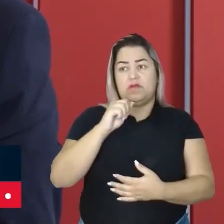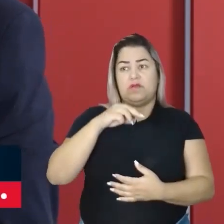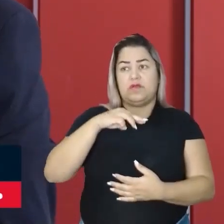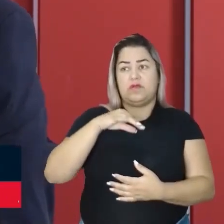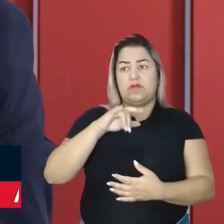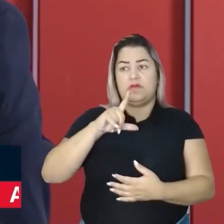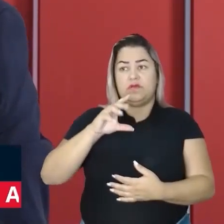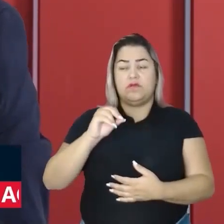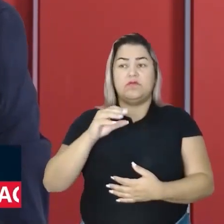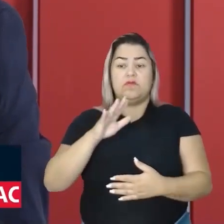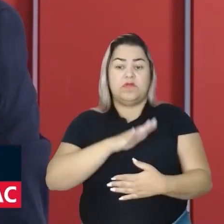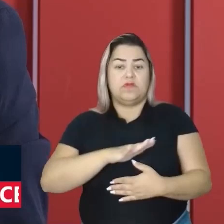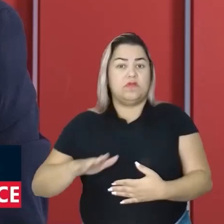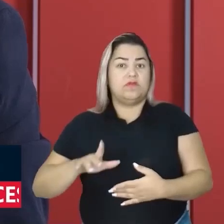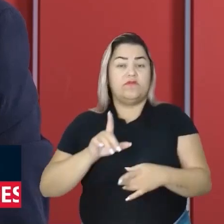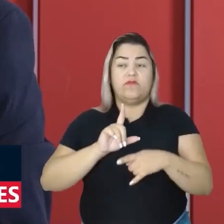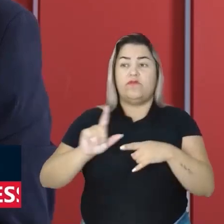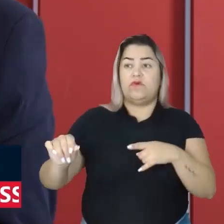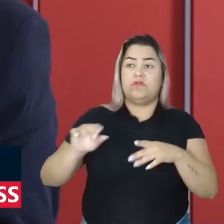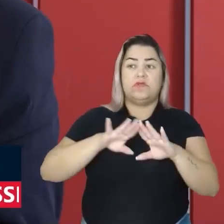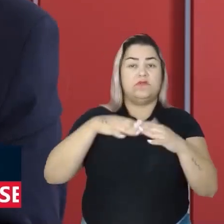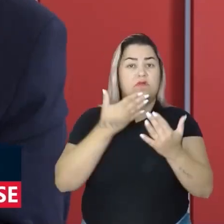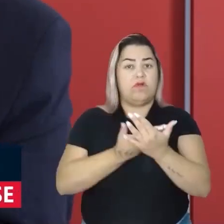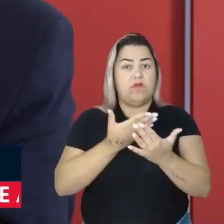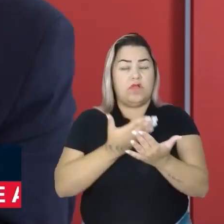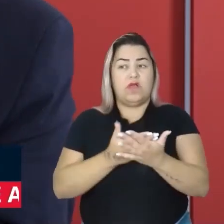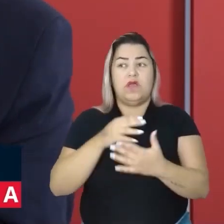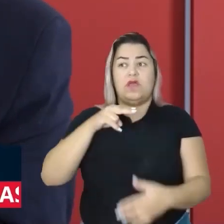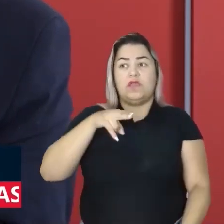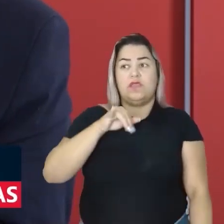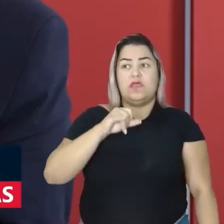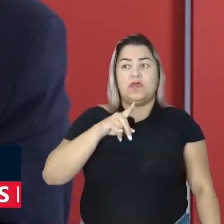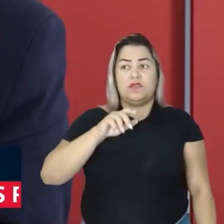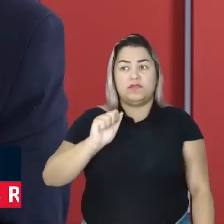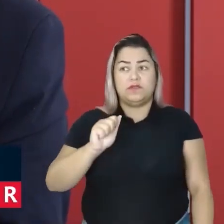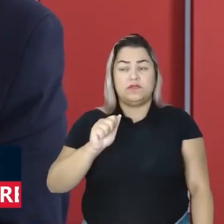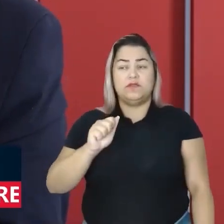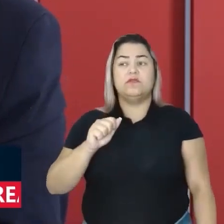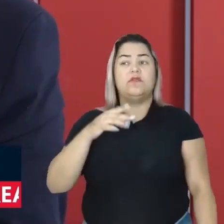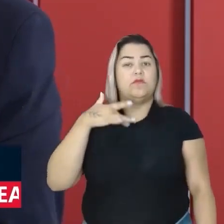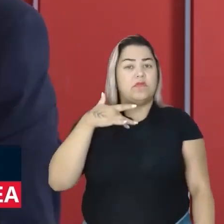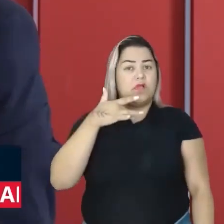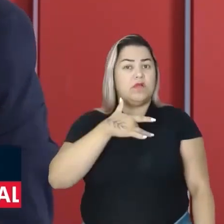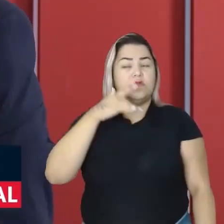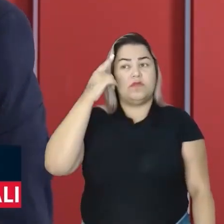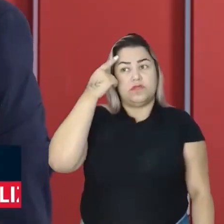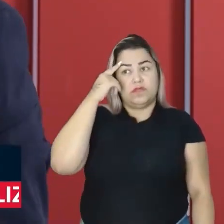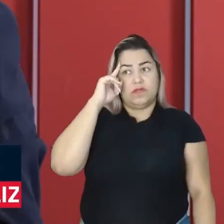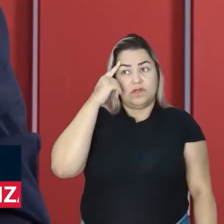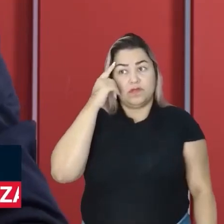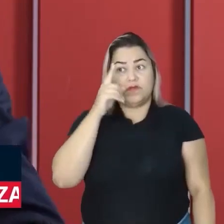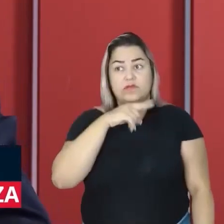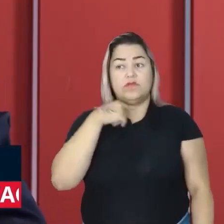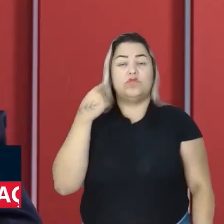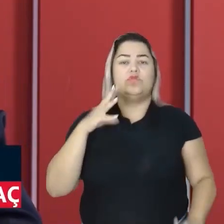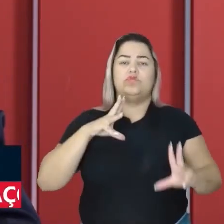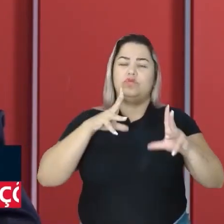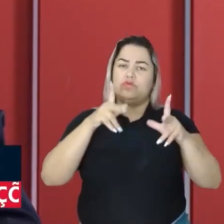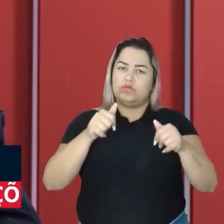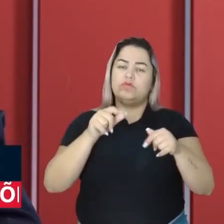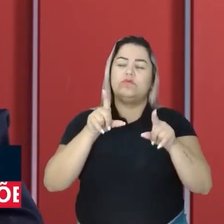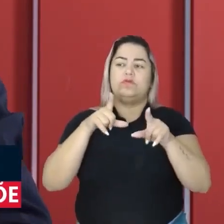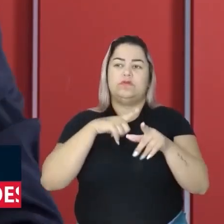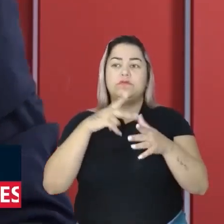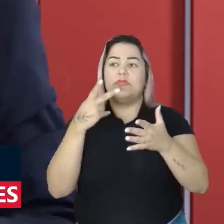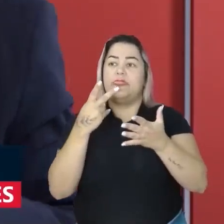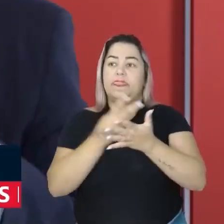nenhuma criança fique fora da escola e sem ter a merenda escolar. E a Nízia tem que estar pensando na saúde, e uma qualidade alimentar tem tudo a ver com isso. Com